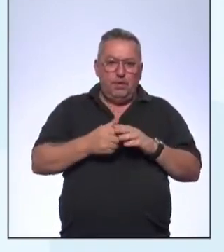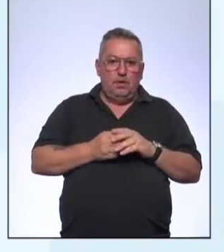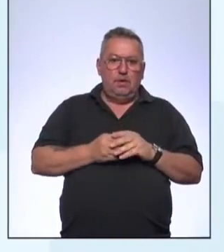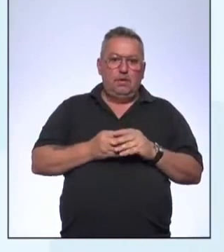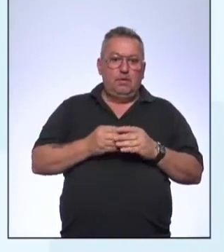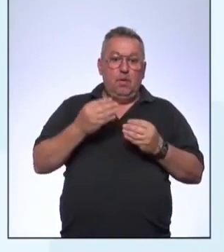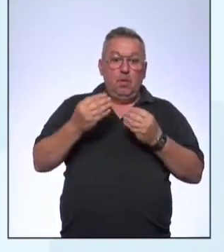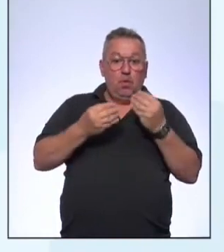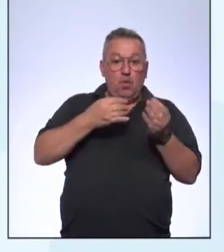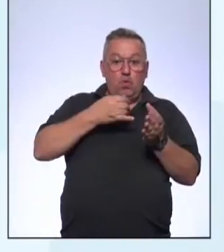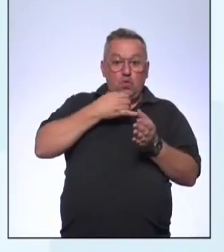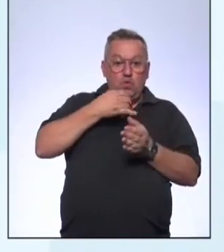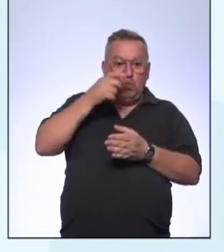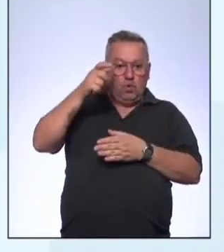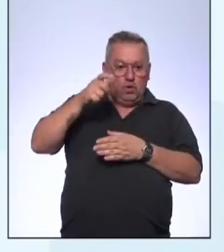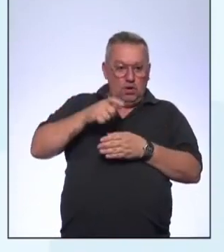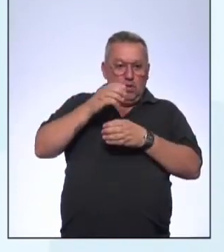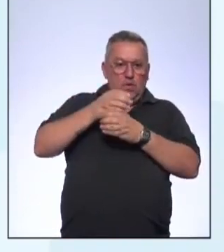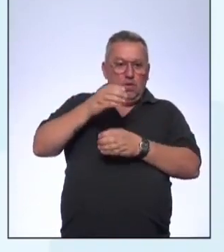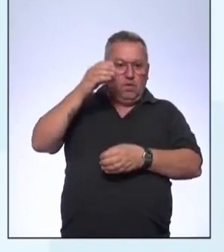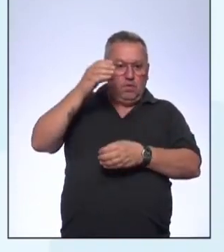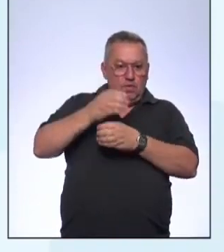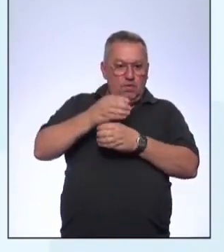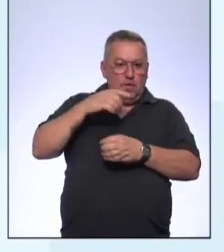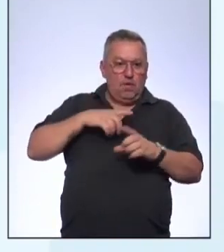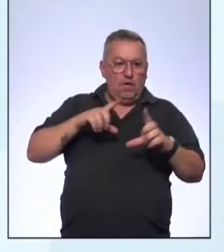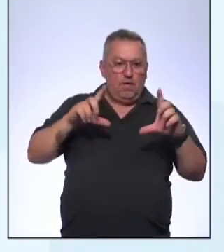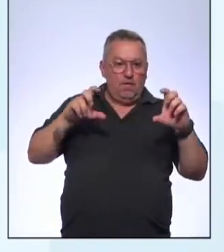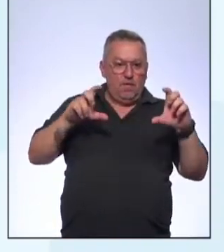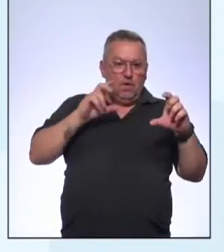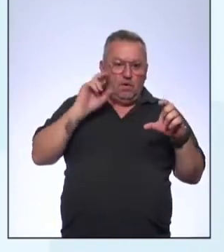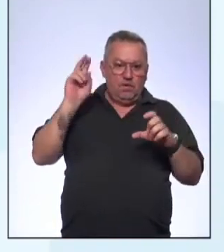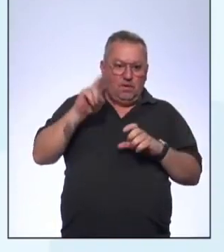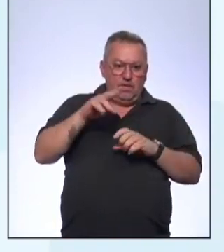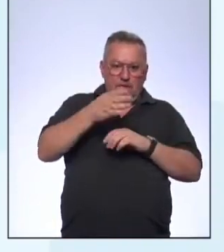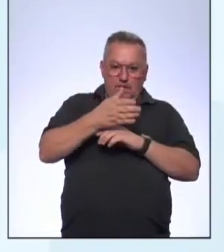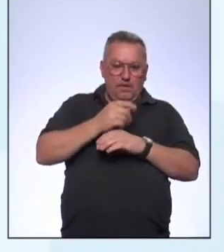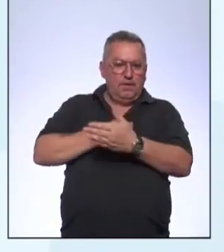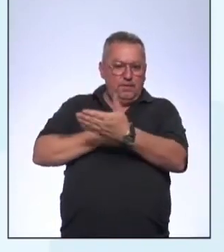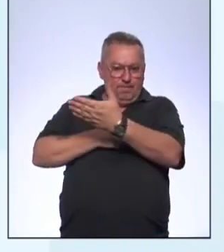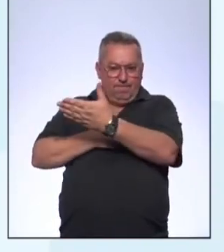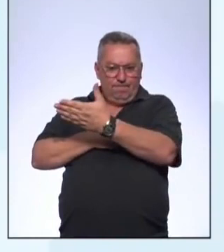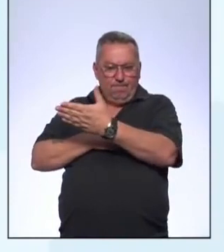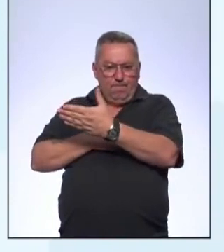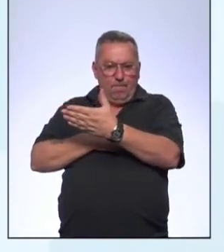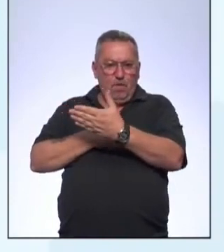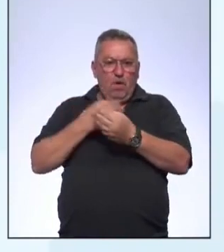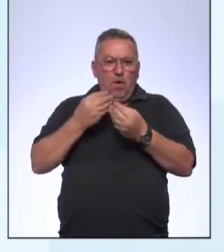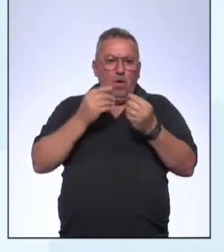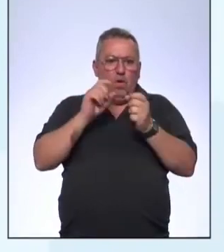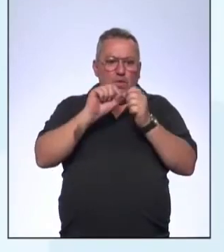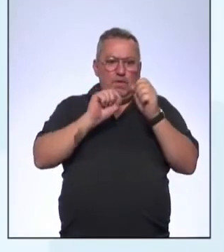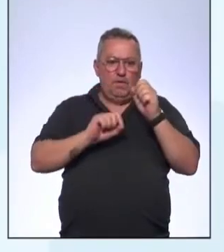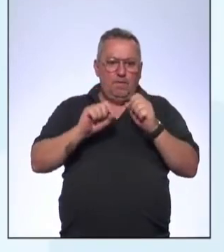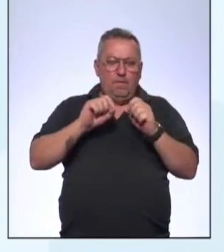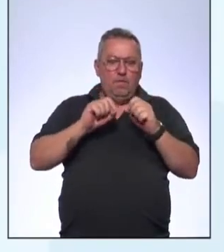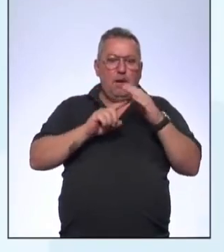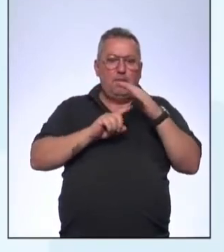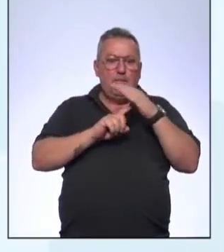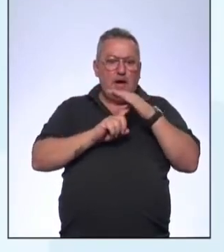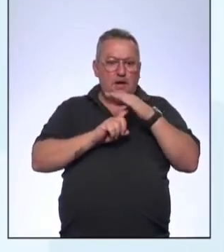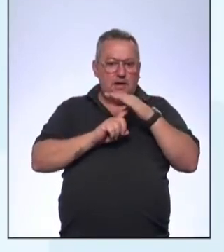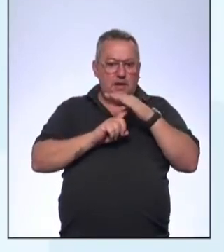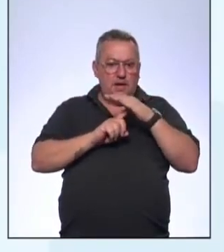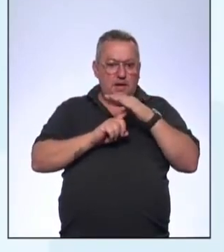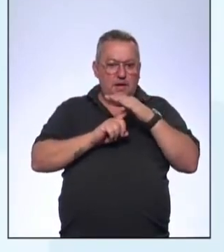o modelo, o engenheiro recebeu uma foto, que nem vocês estão recebendo aí. Como se trata de uma máquina